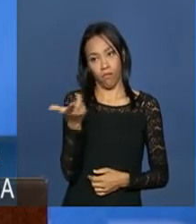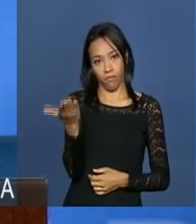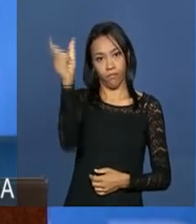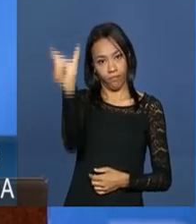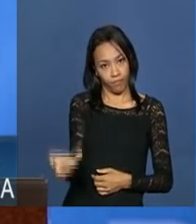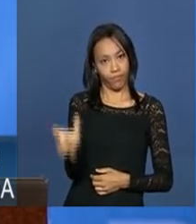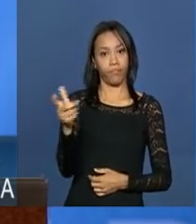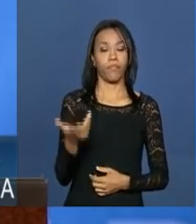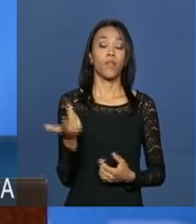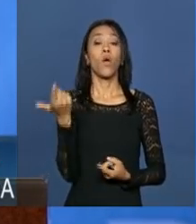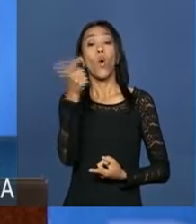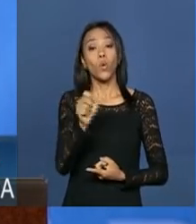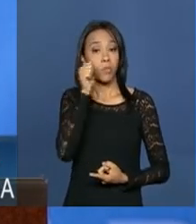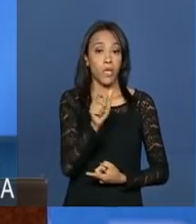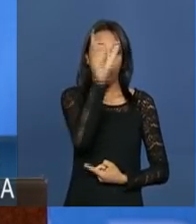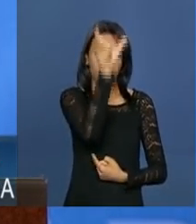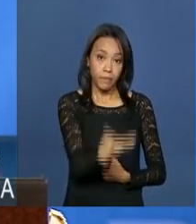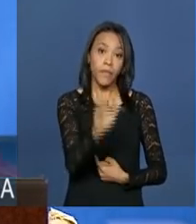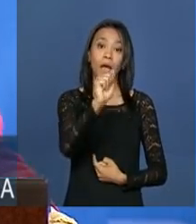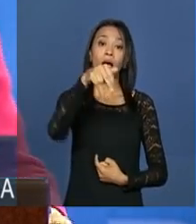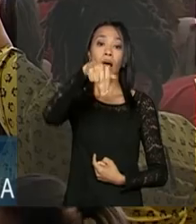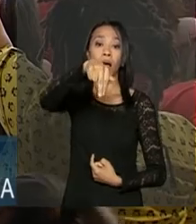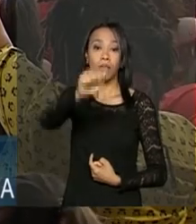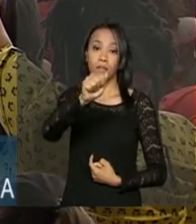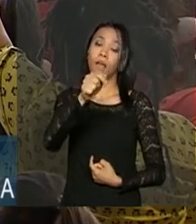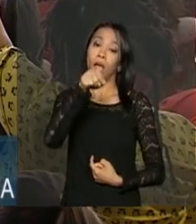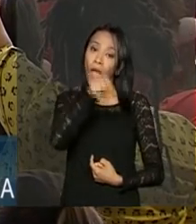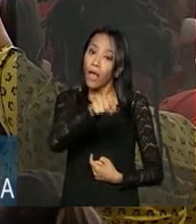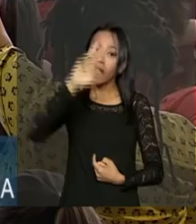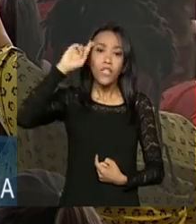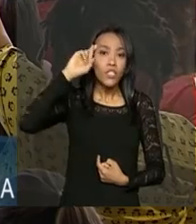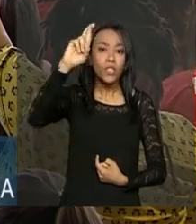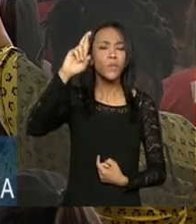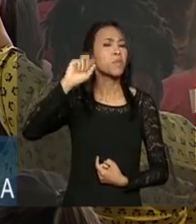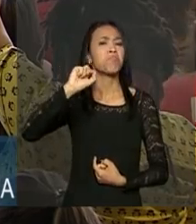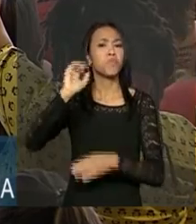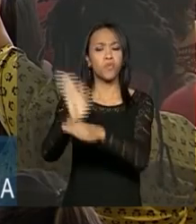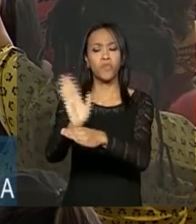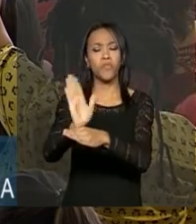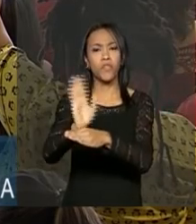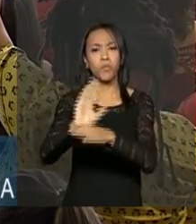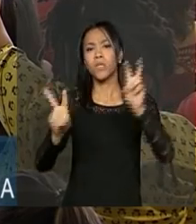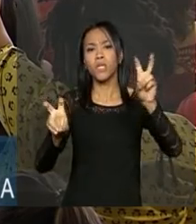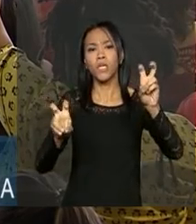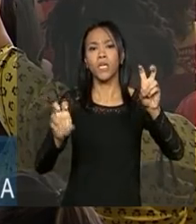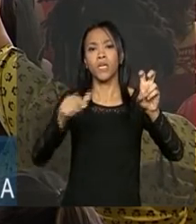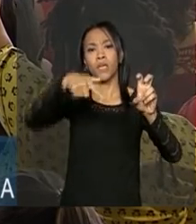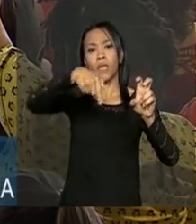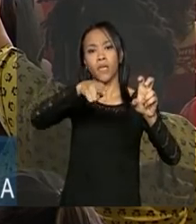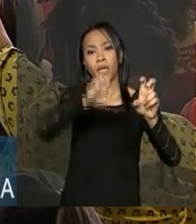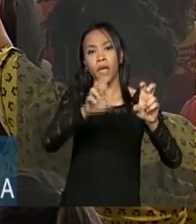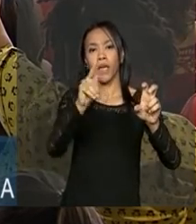aqui a Ana Mulert, a diretora daquele filme Que horas ela